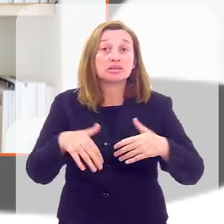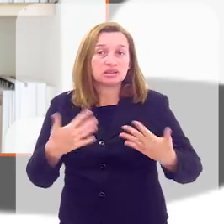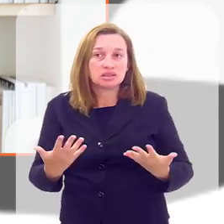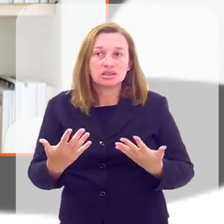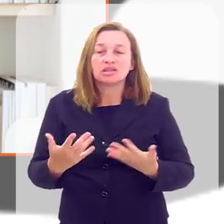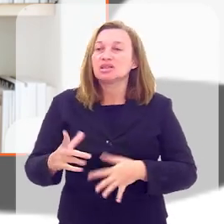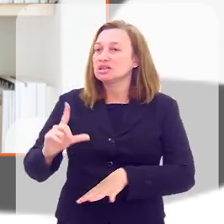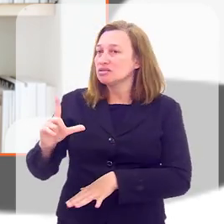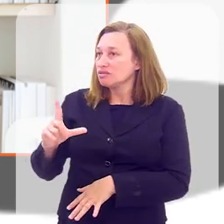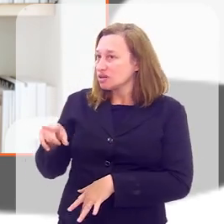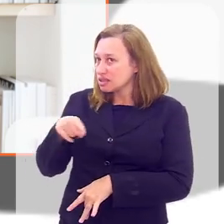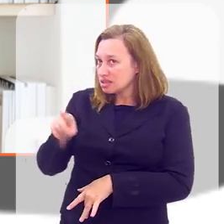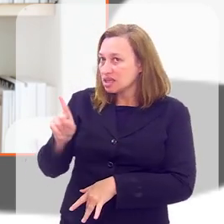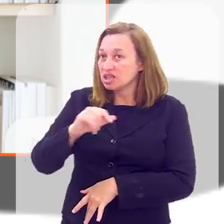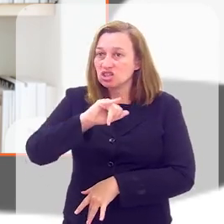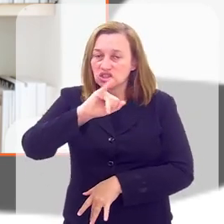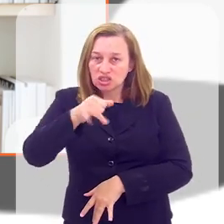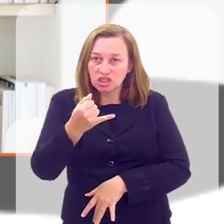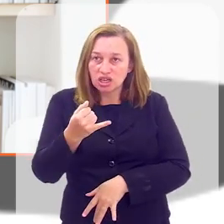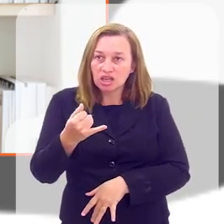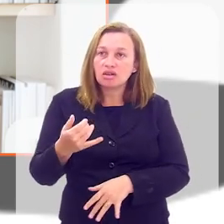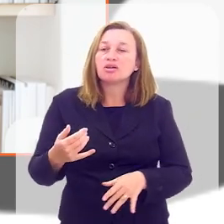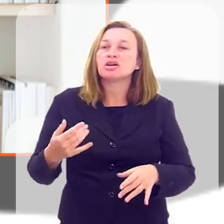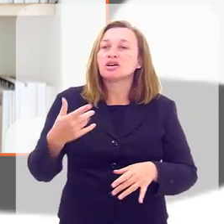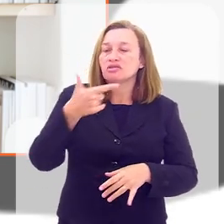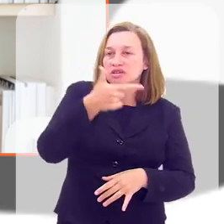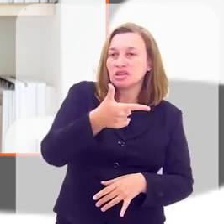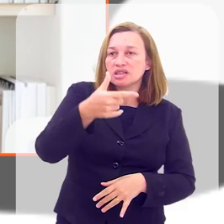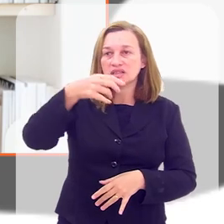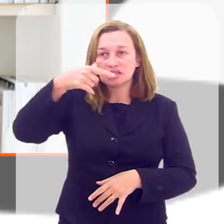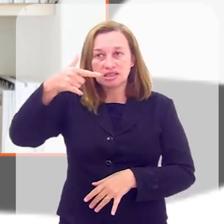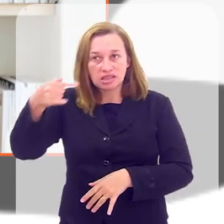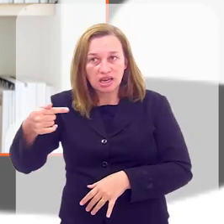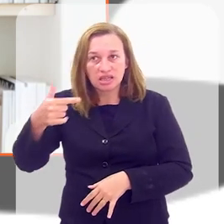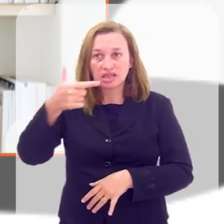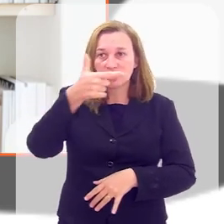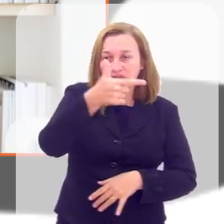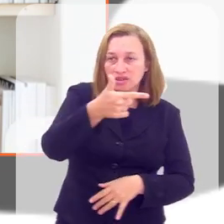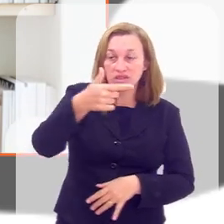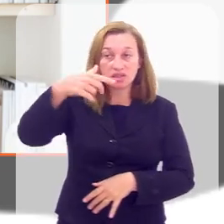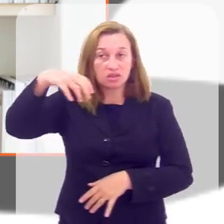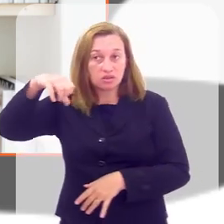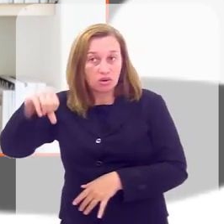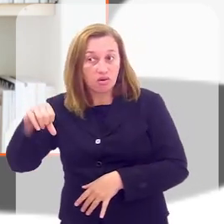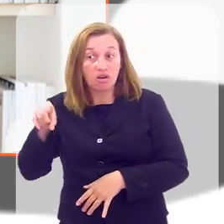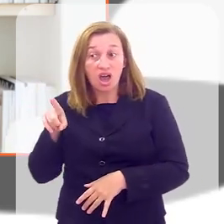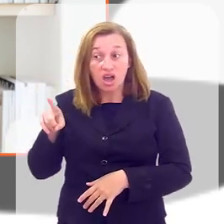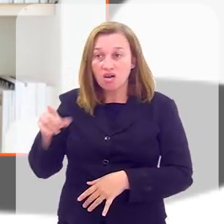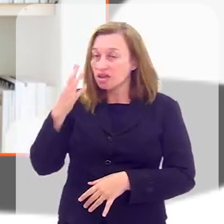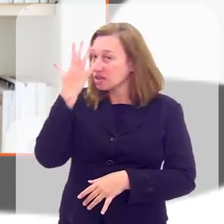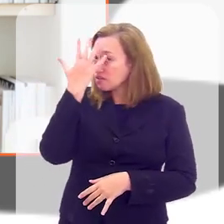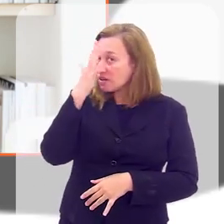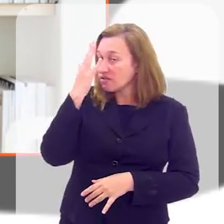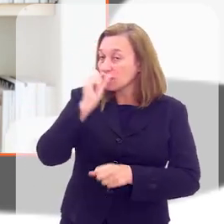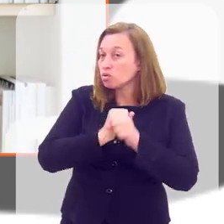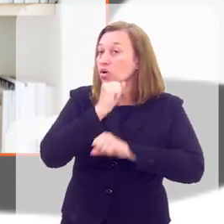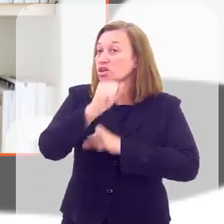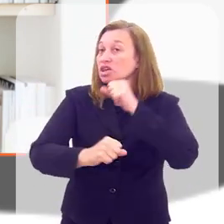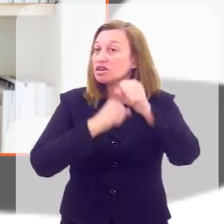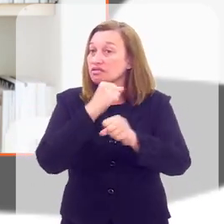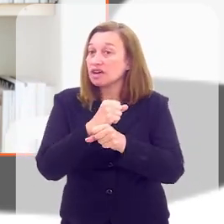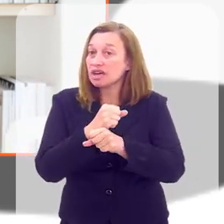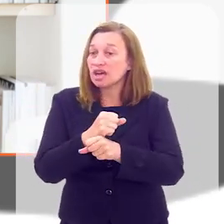em feiras agora além de participar de uma em janeiro vocês vão participar de uma de 27 A 29 agora de Fevereiro daqui alguns meses